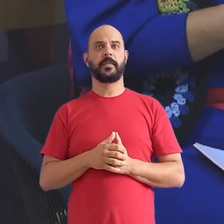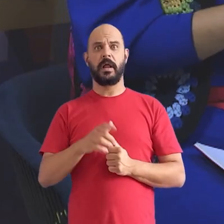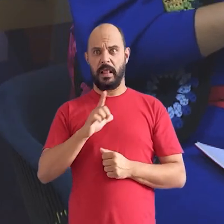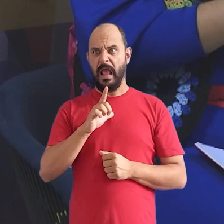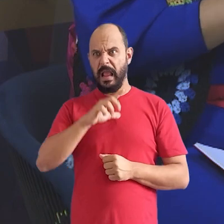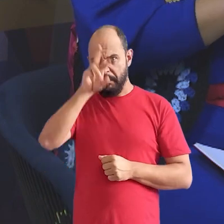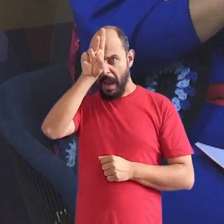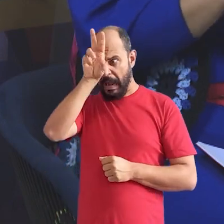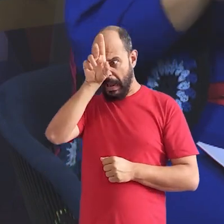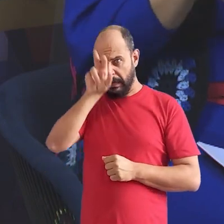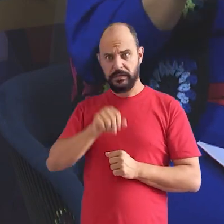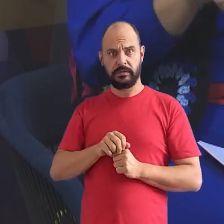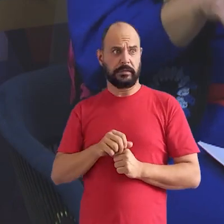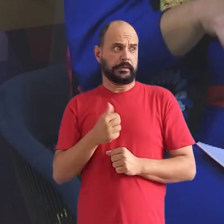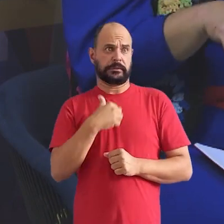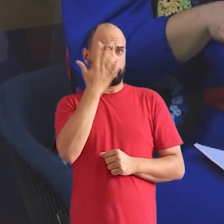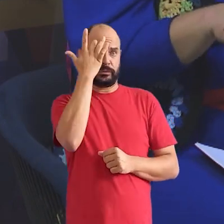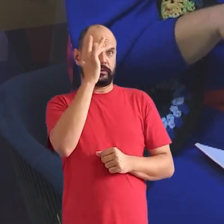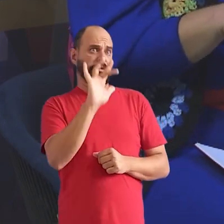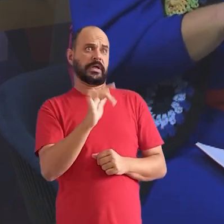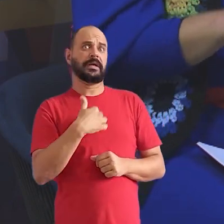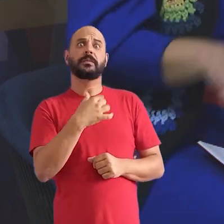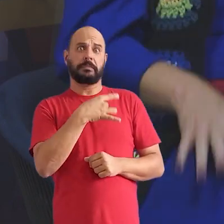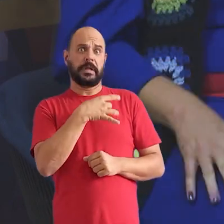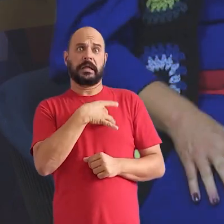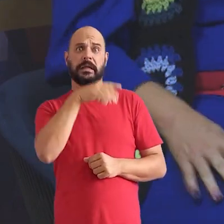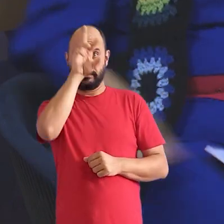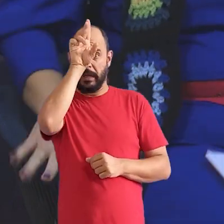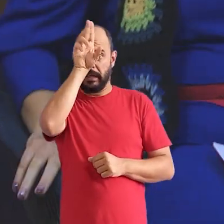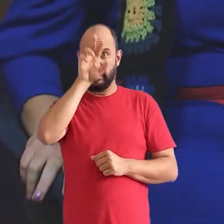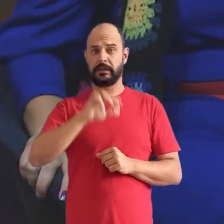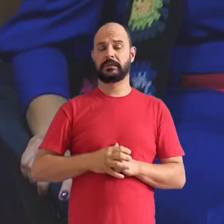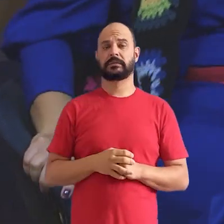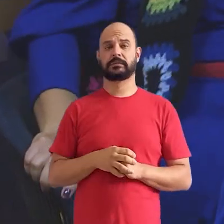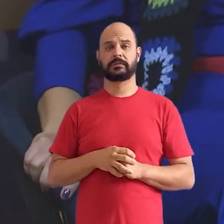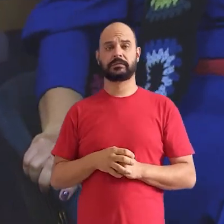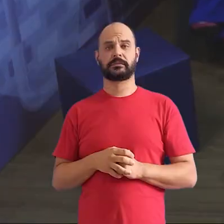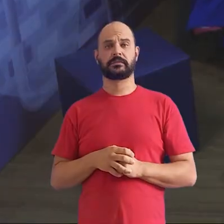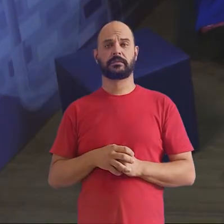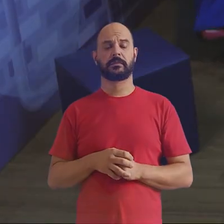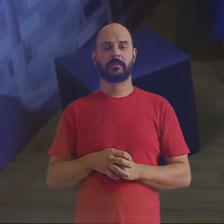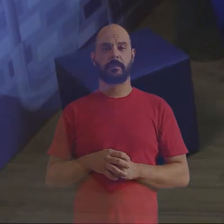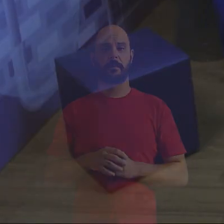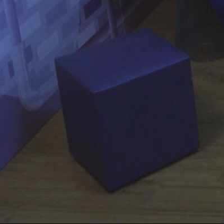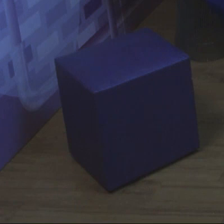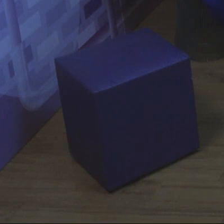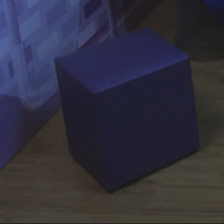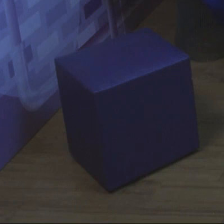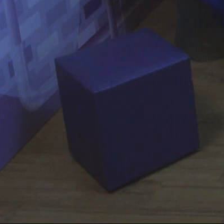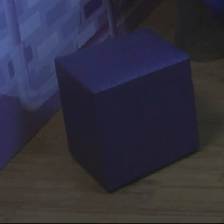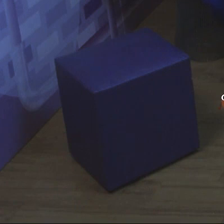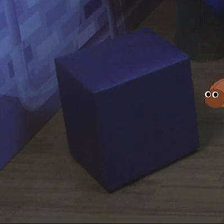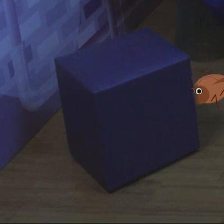Ai, será que é a barata? Ai, eu não sei, eu também tenho medo de barata.